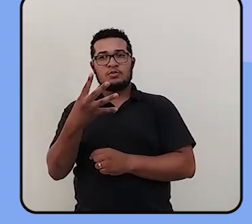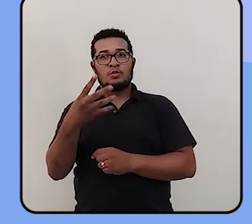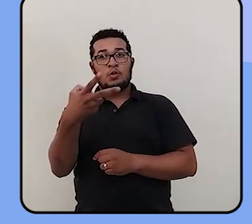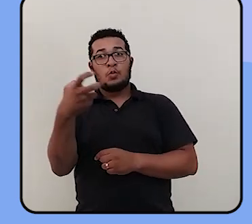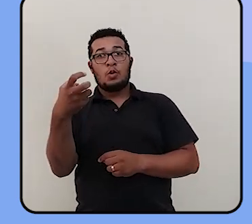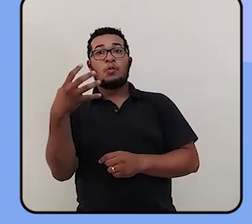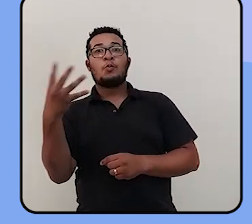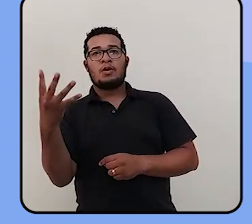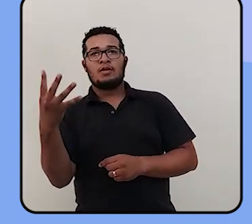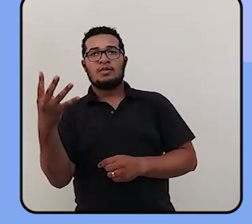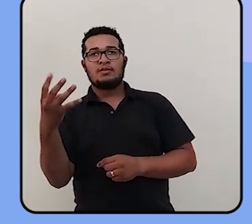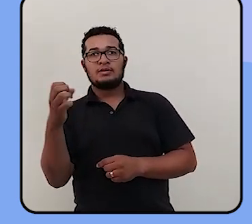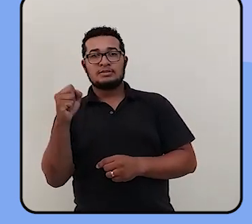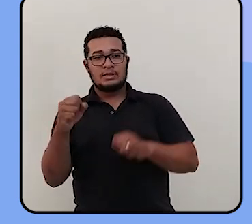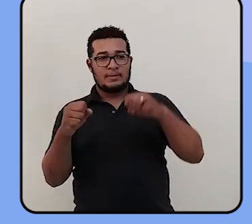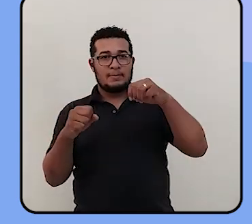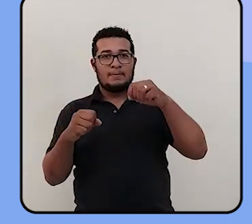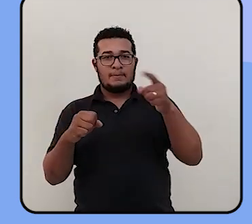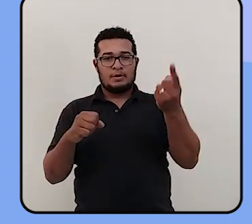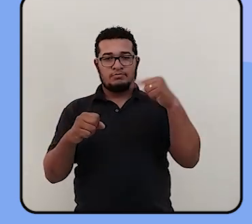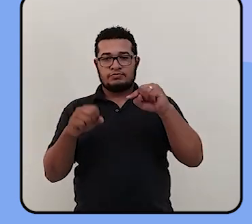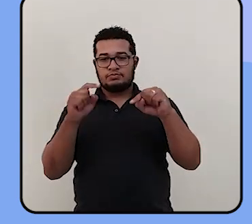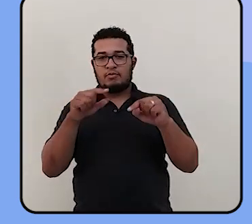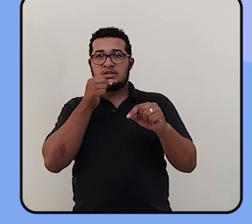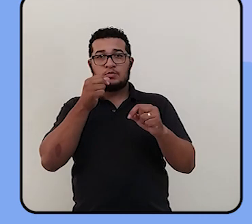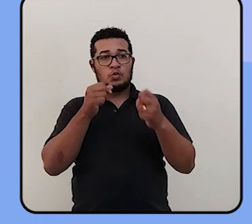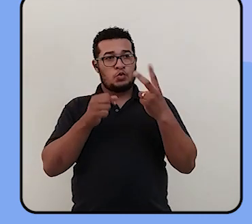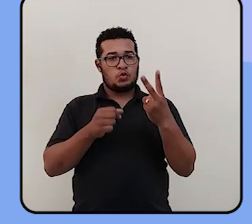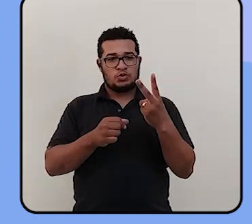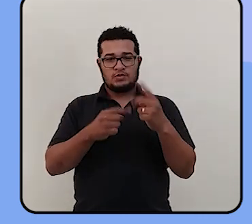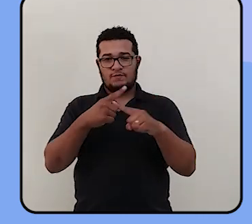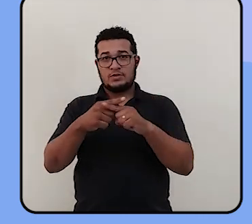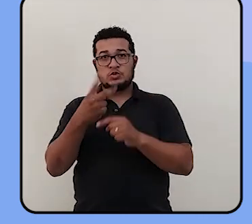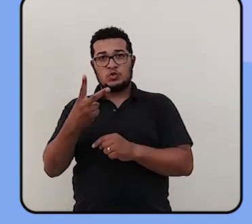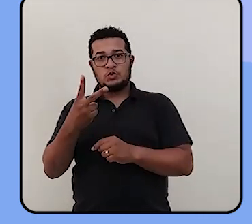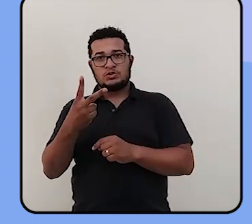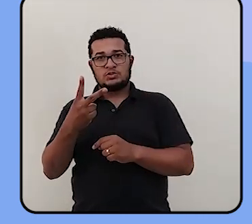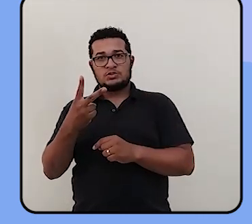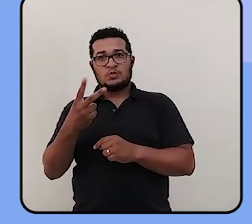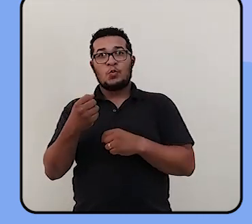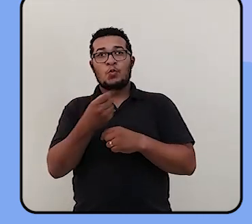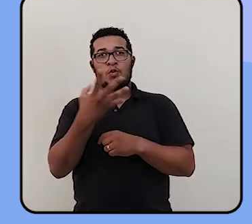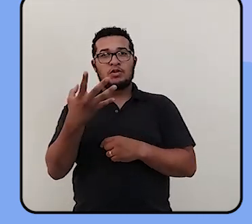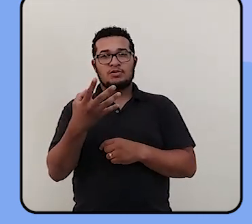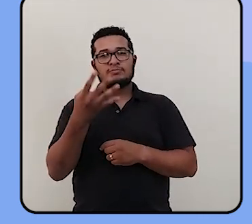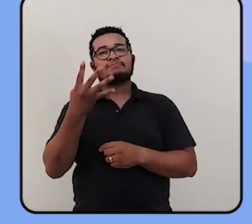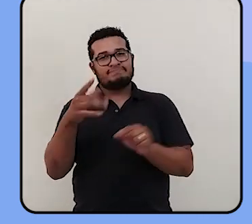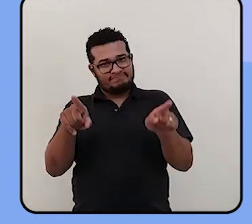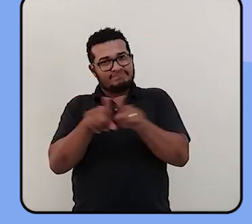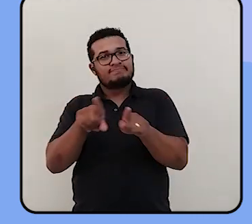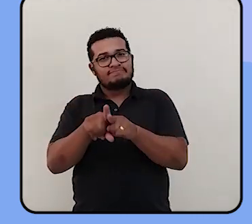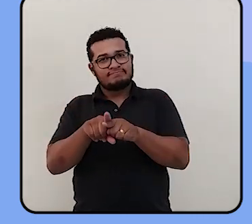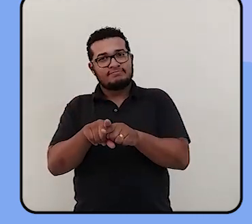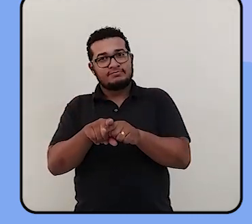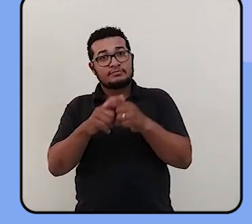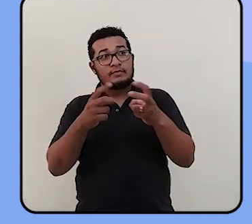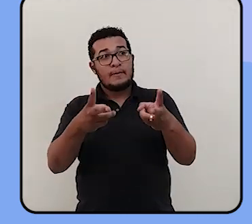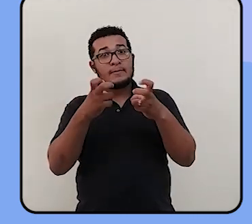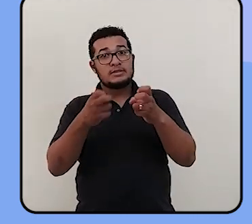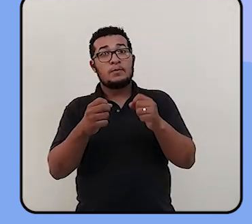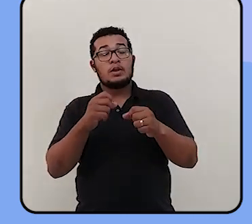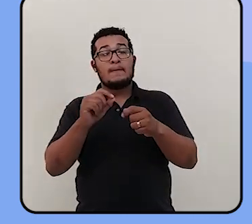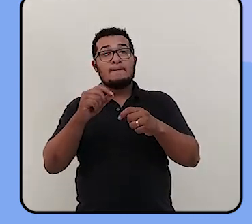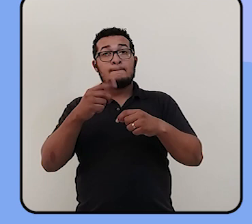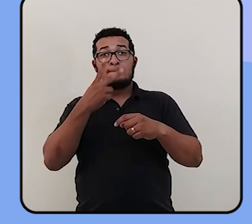os meios e multiplicar, 2 vezes 2, 4. Você vai perceber que a